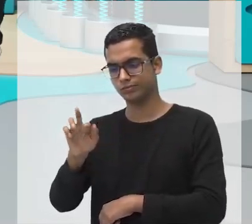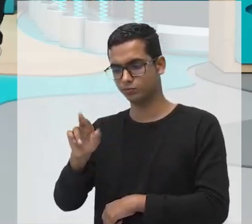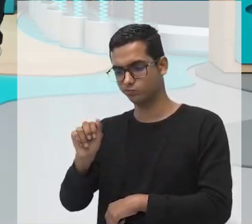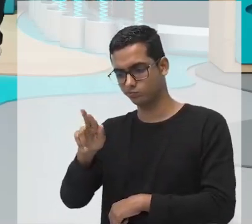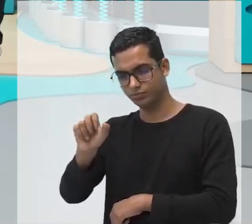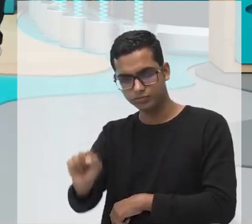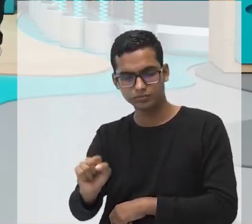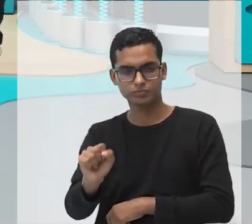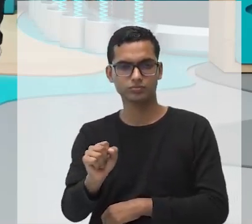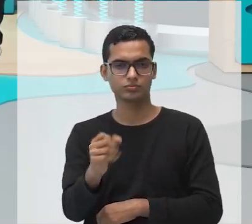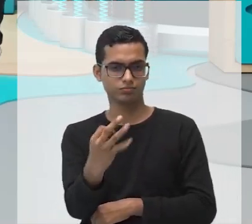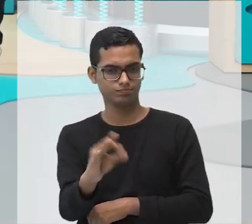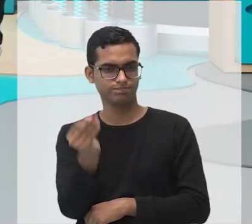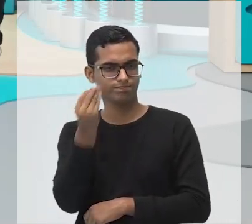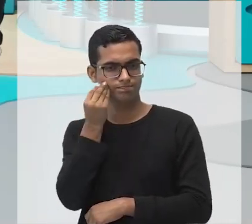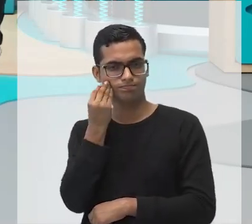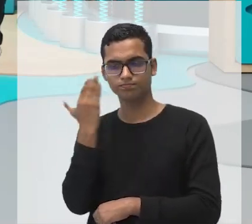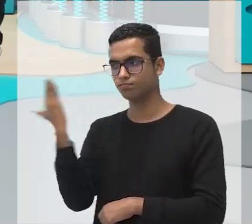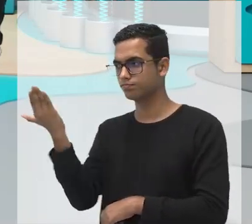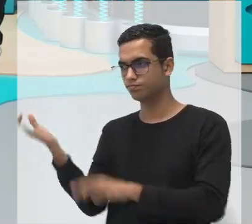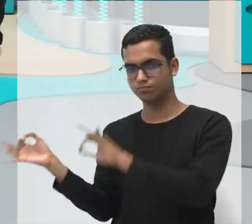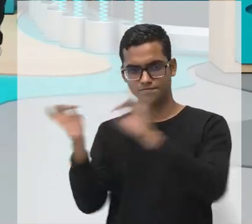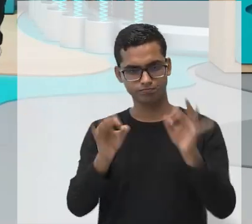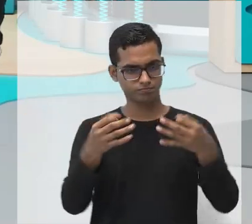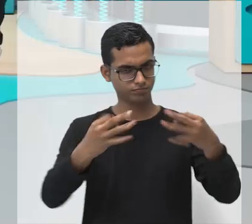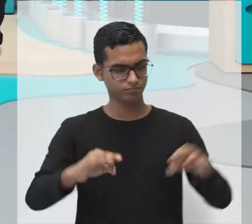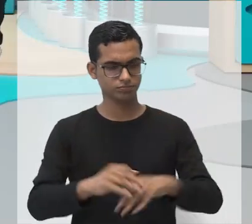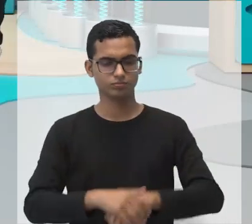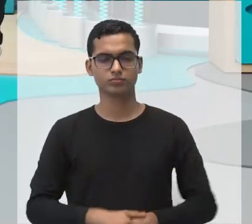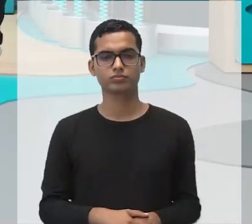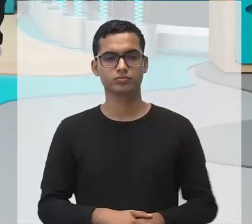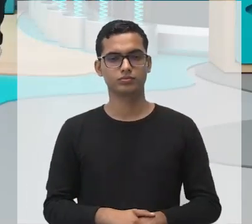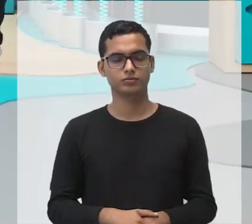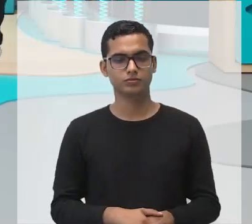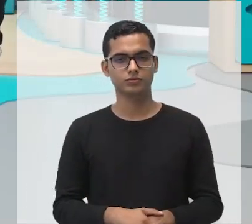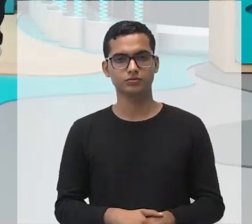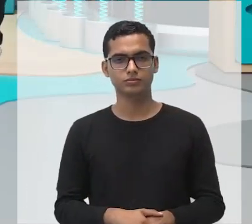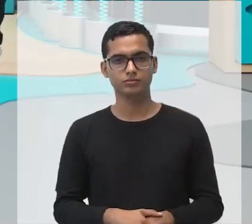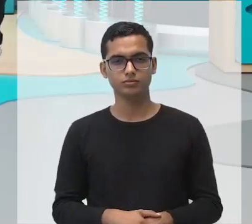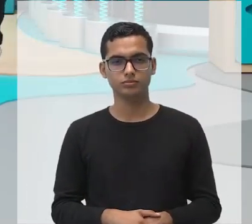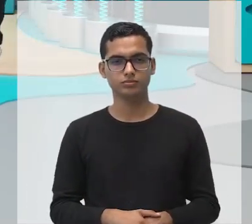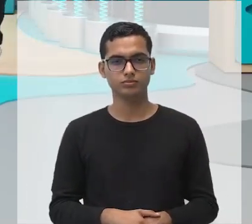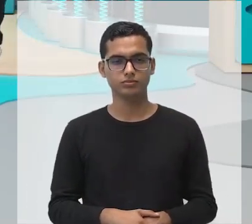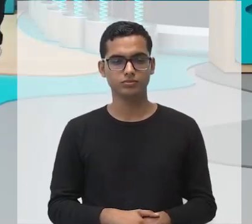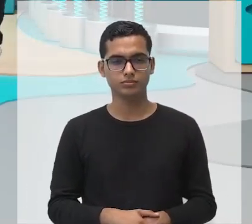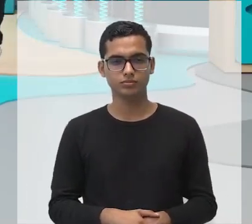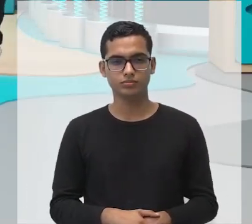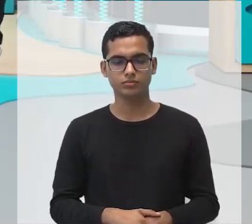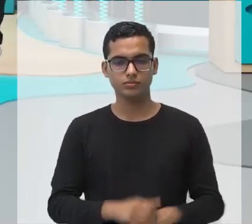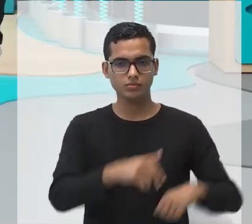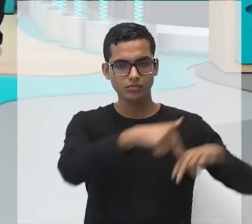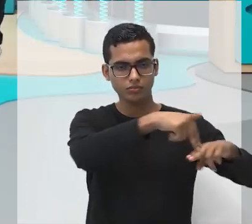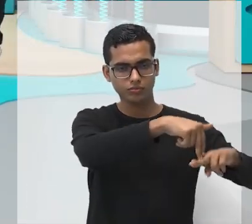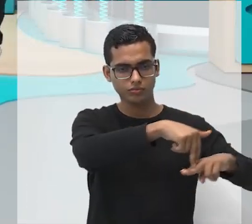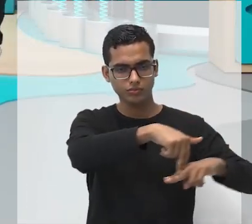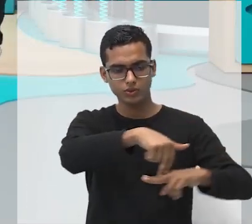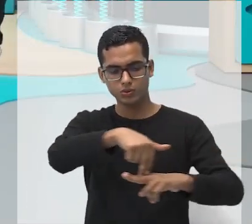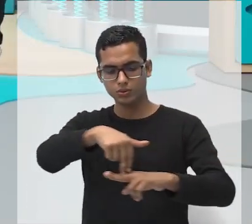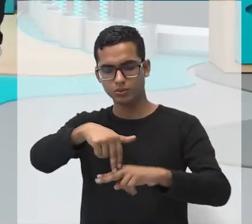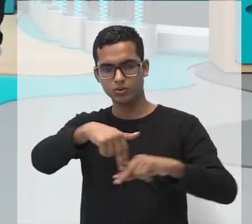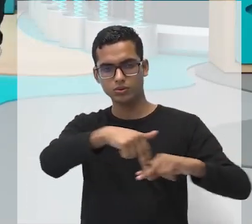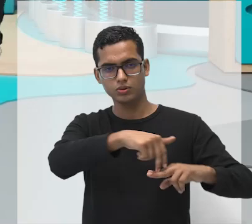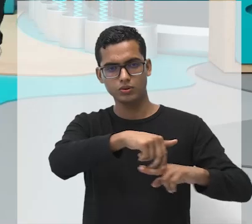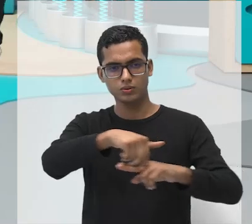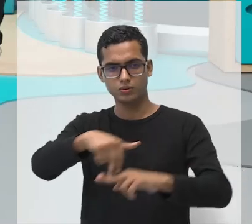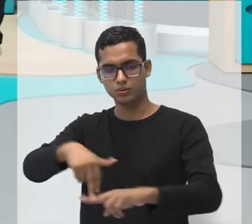aí. Muito bem. Mais uma vez, olha só. Ele arrasta no chão. Ali